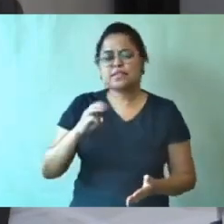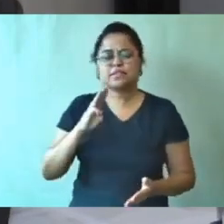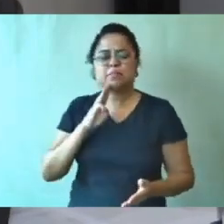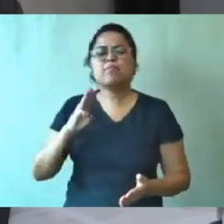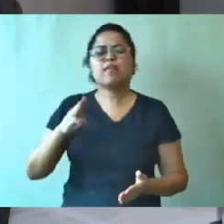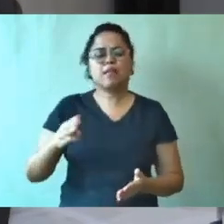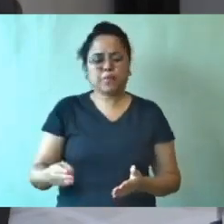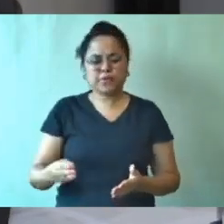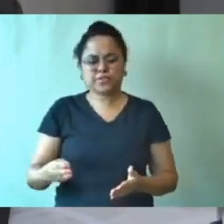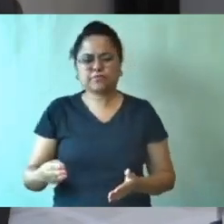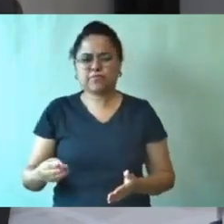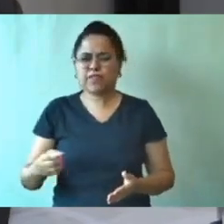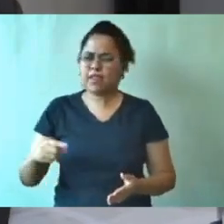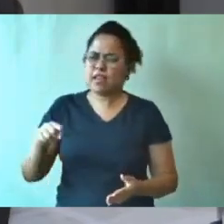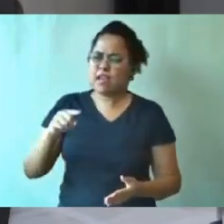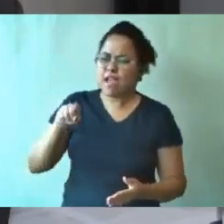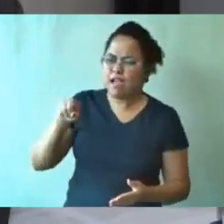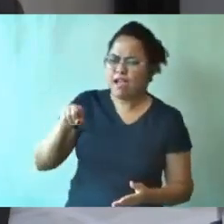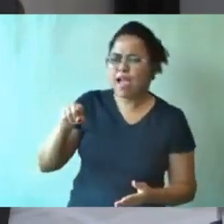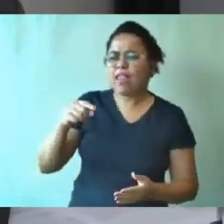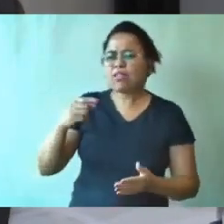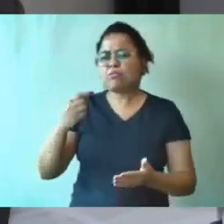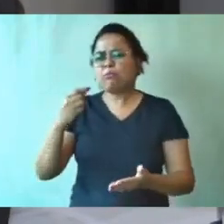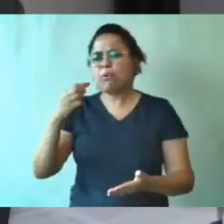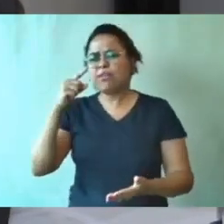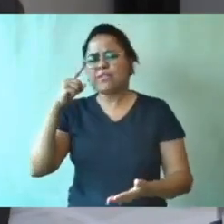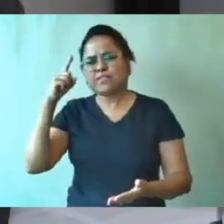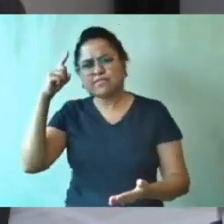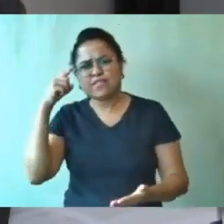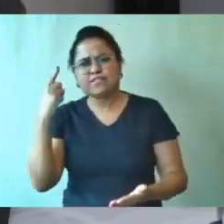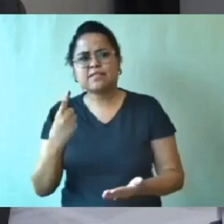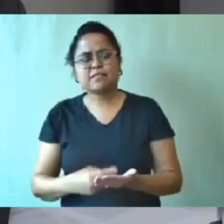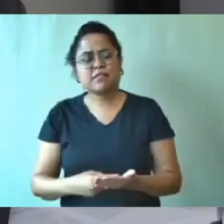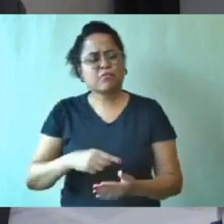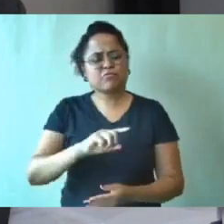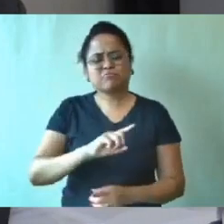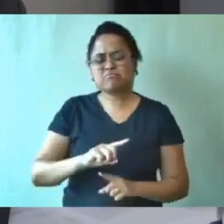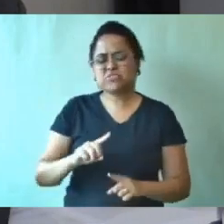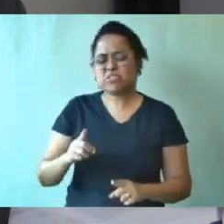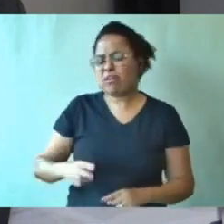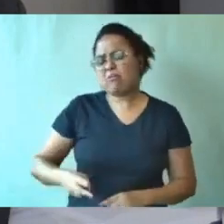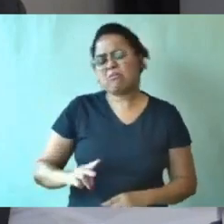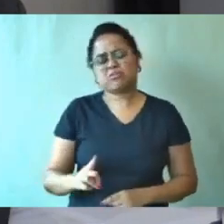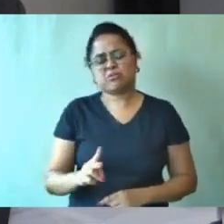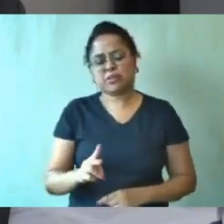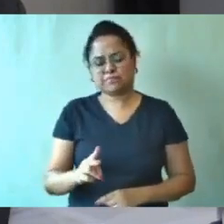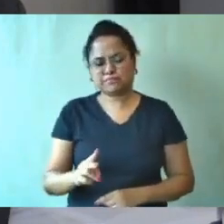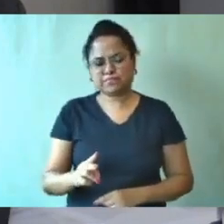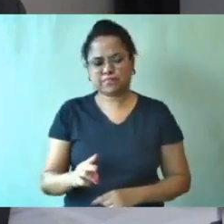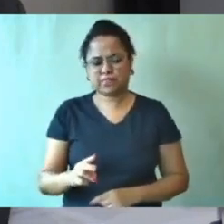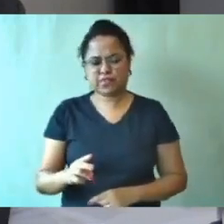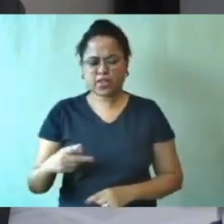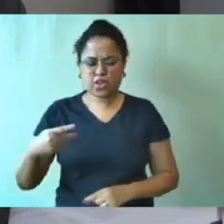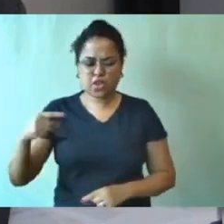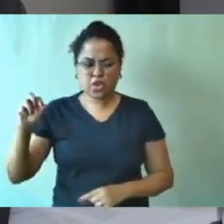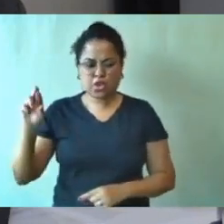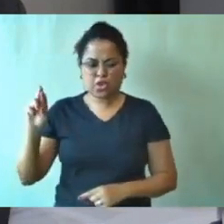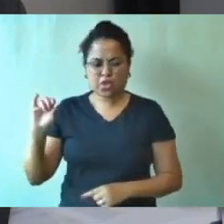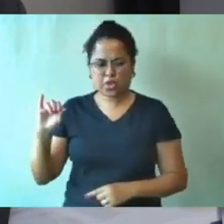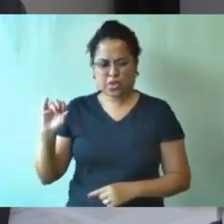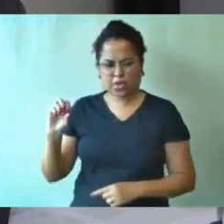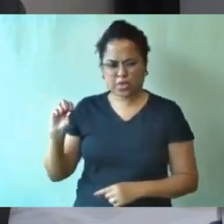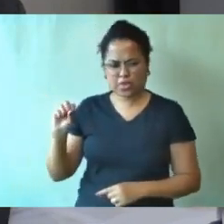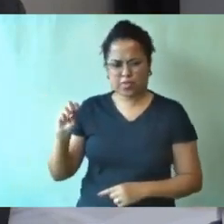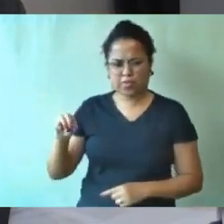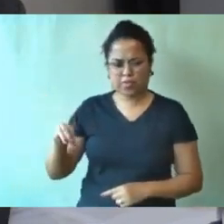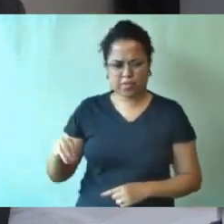não continuar. A pergunta é a seguinte: no prisma do consórcio, se ela para de